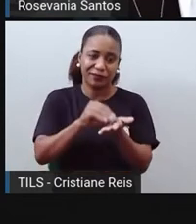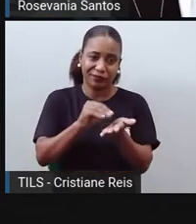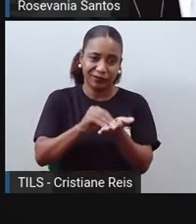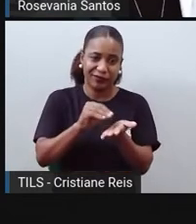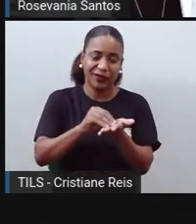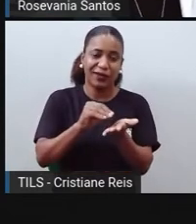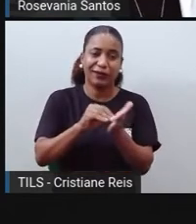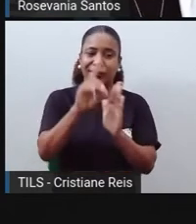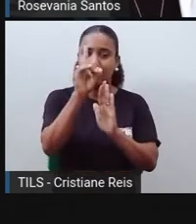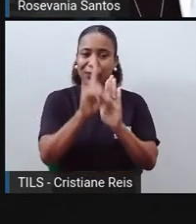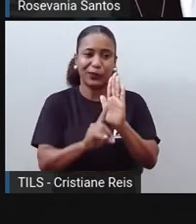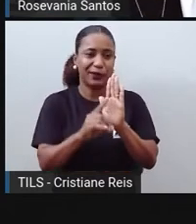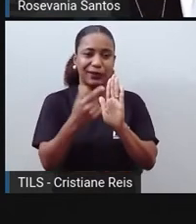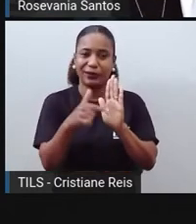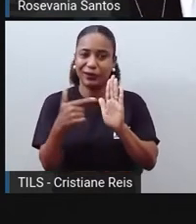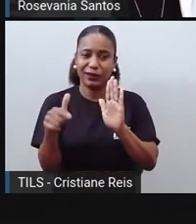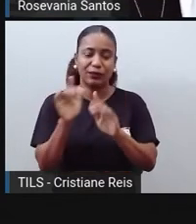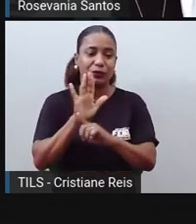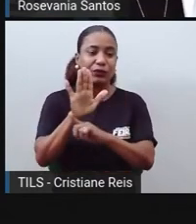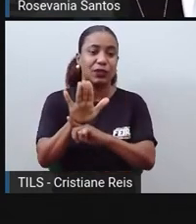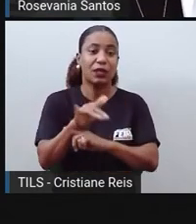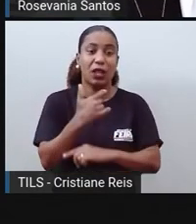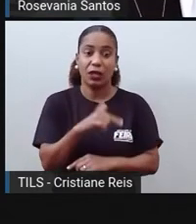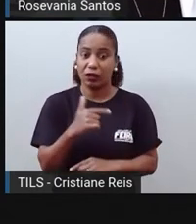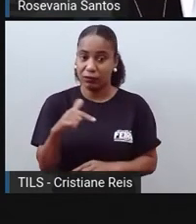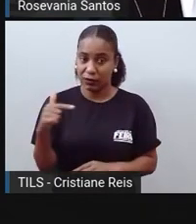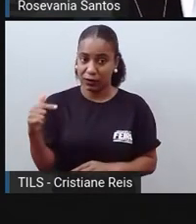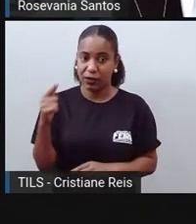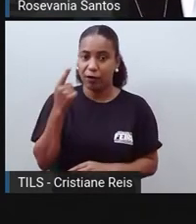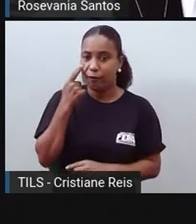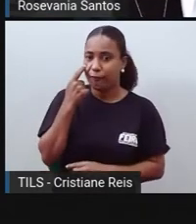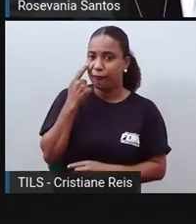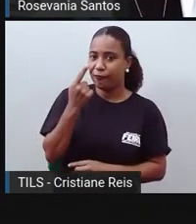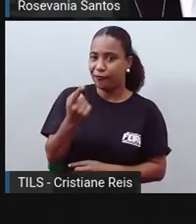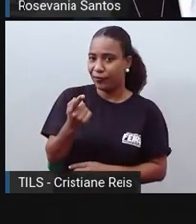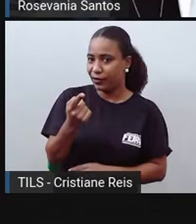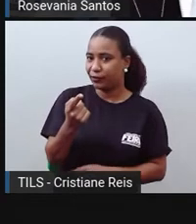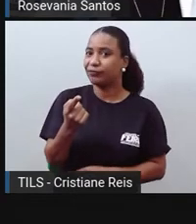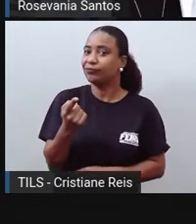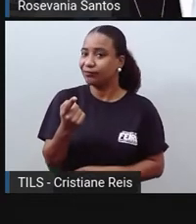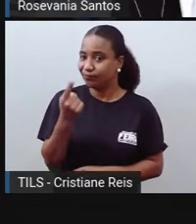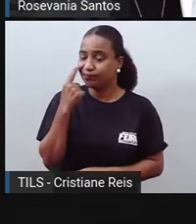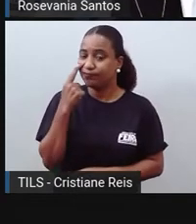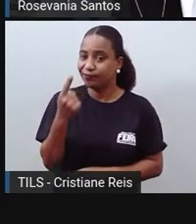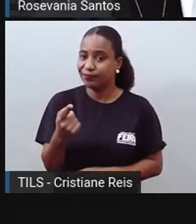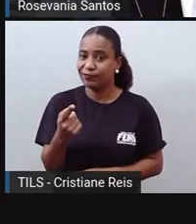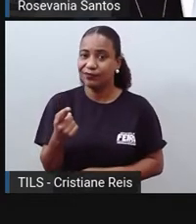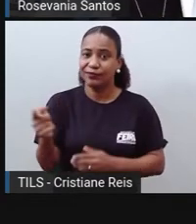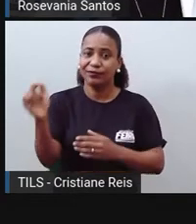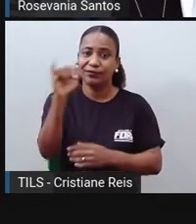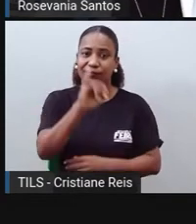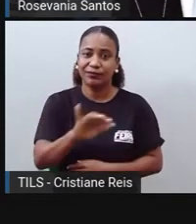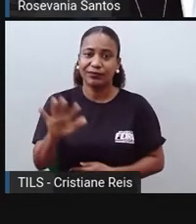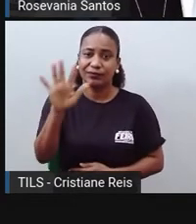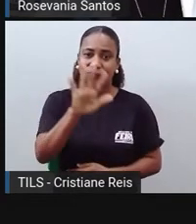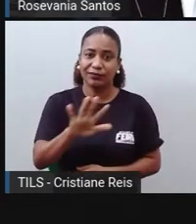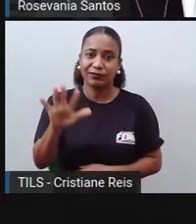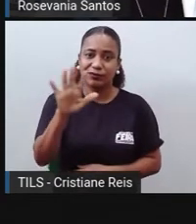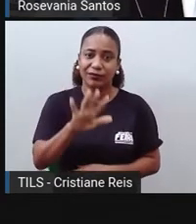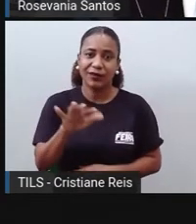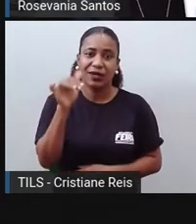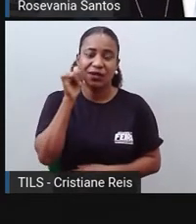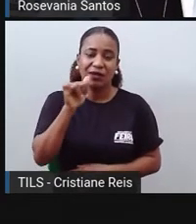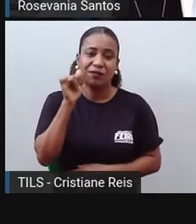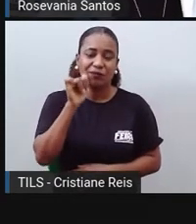questões desses atrasos. E aí tem algumas imagens assim, né, que chamam bastante a atenção, que eram mulheres entregando